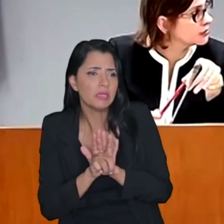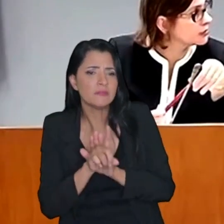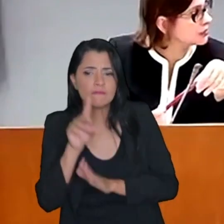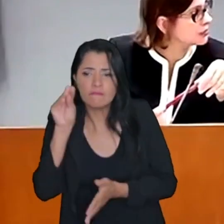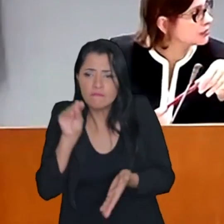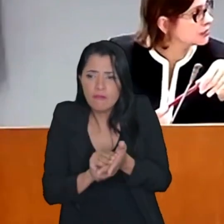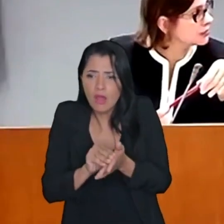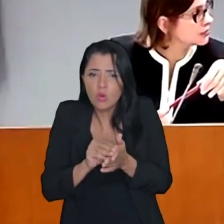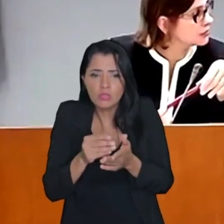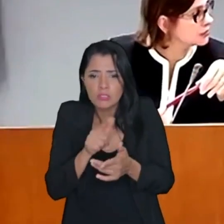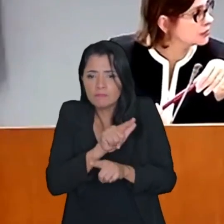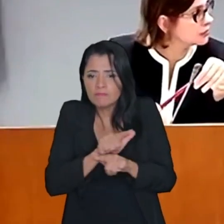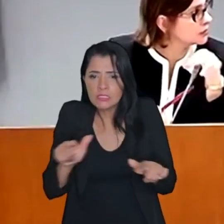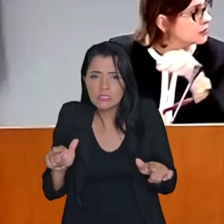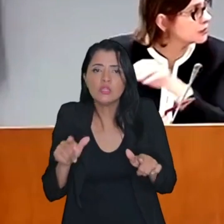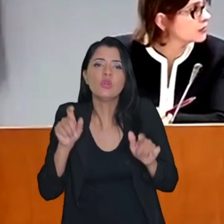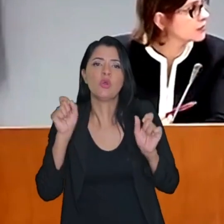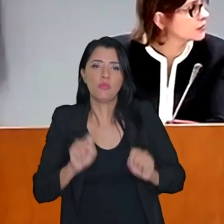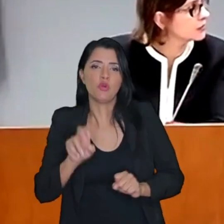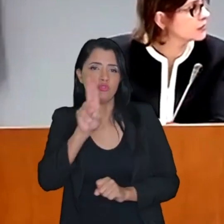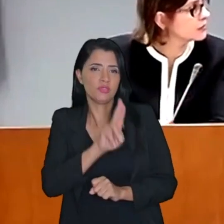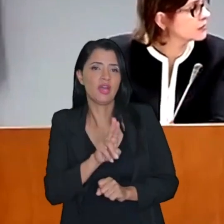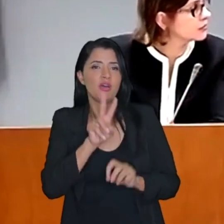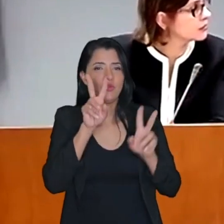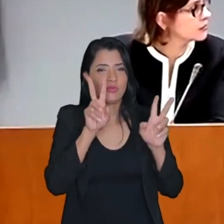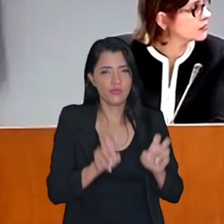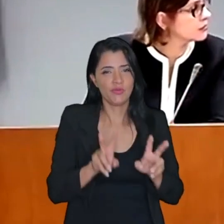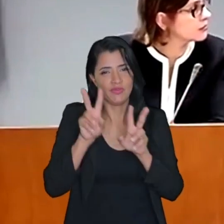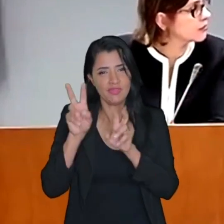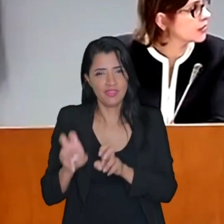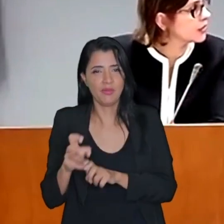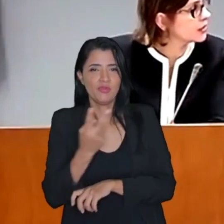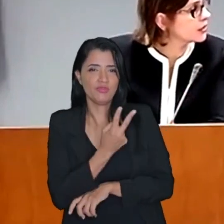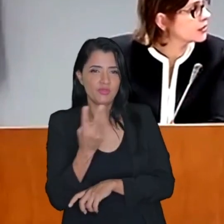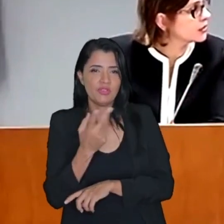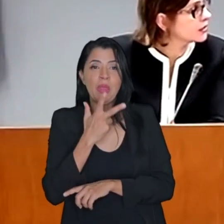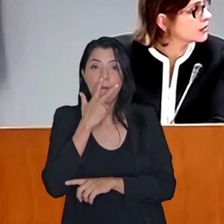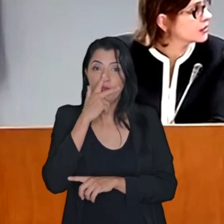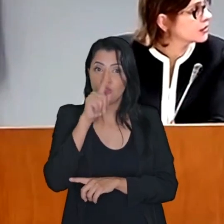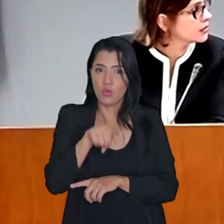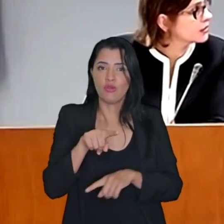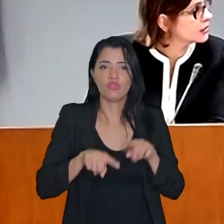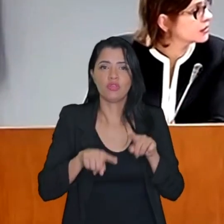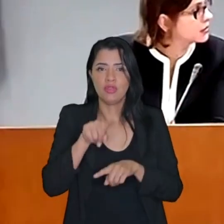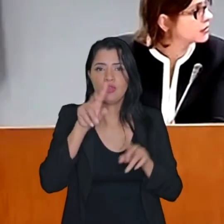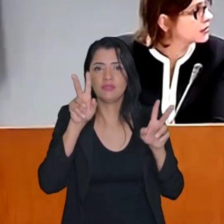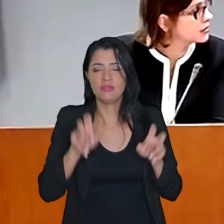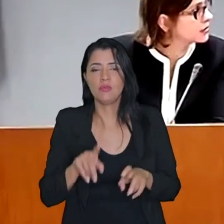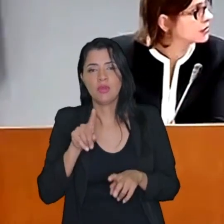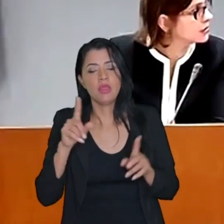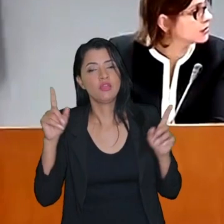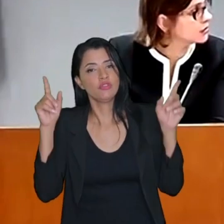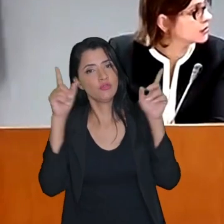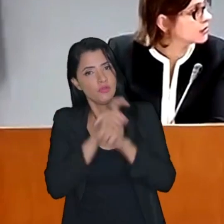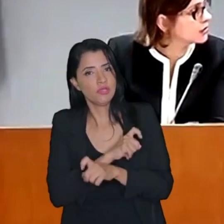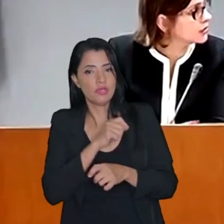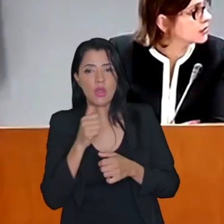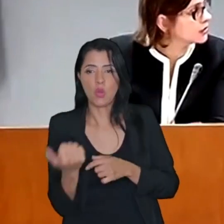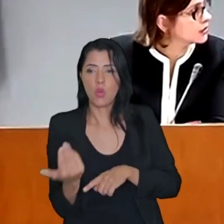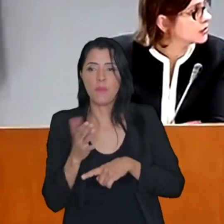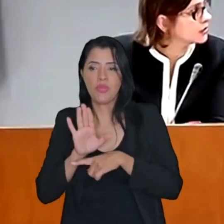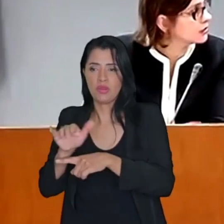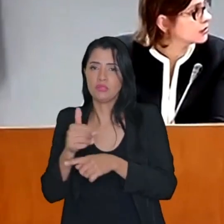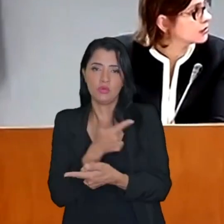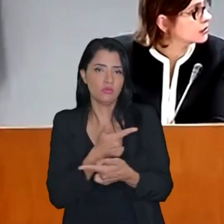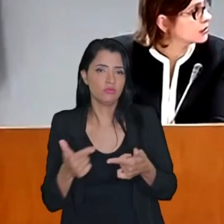lacuna, e a gente pode aplicar isso nesses 2 temas, por isso que eu acho que essa matéria é complicada. tanto na cooperação, não tem lei. Lei não